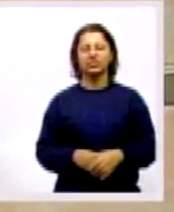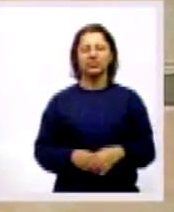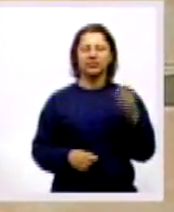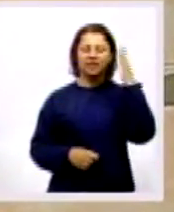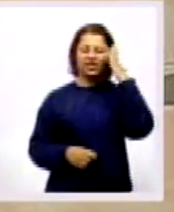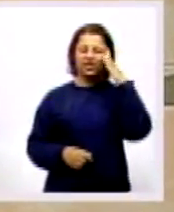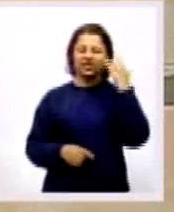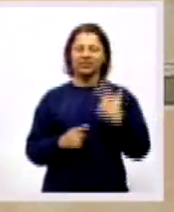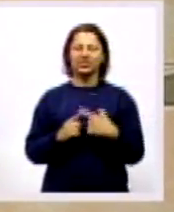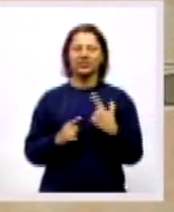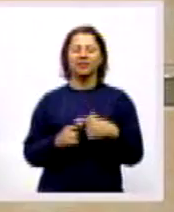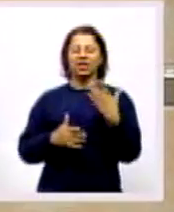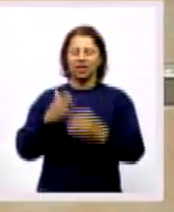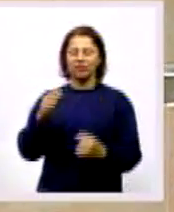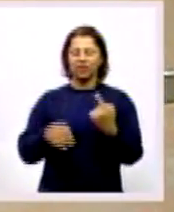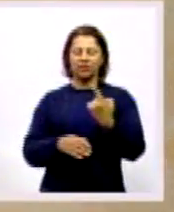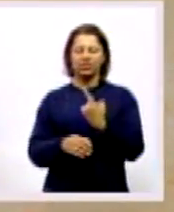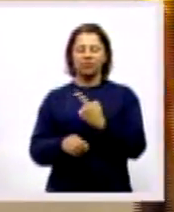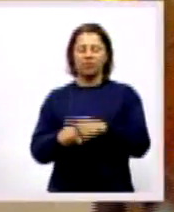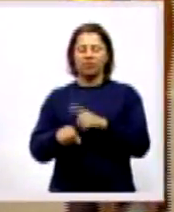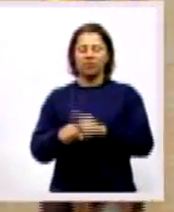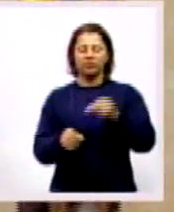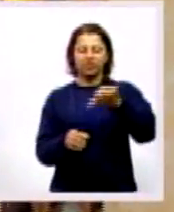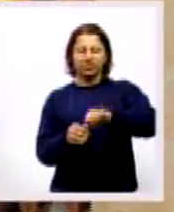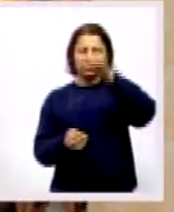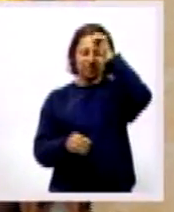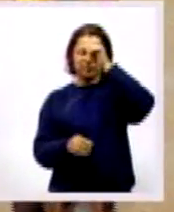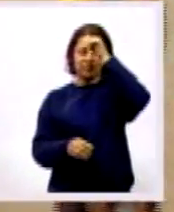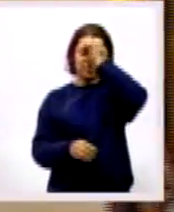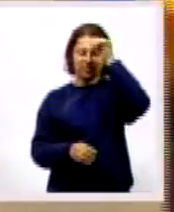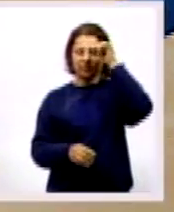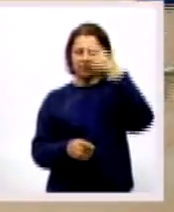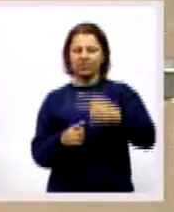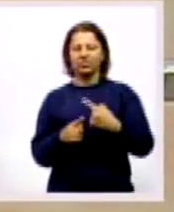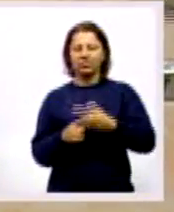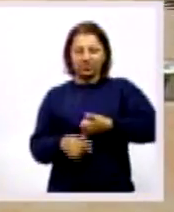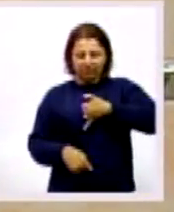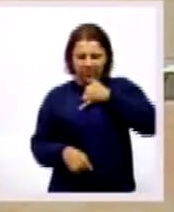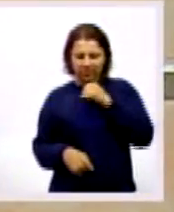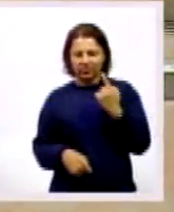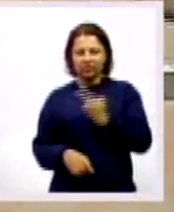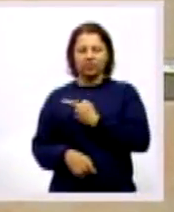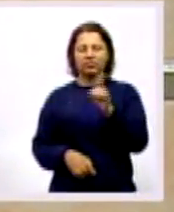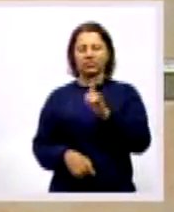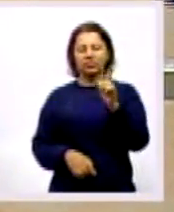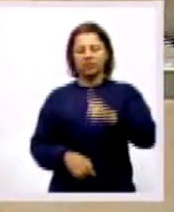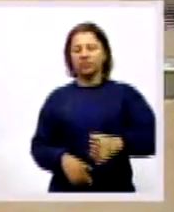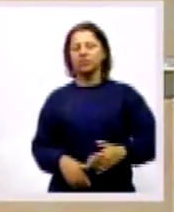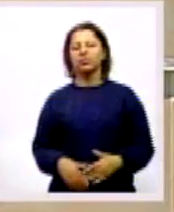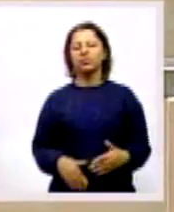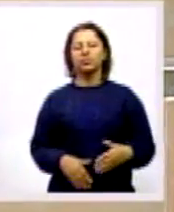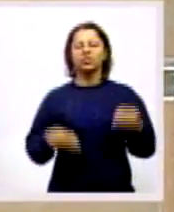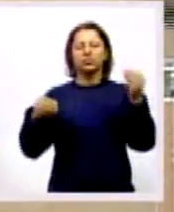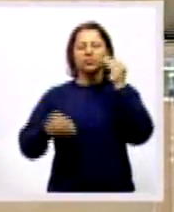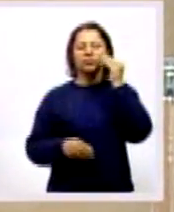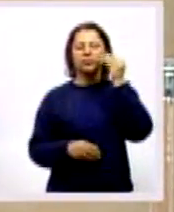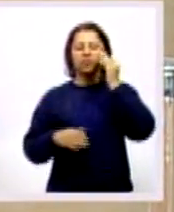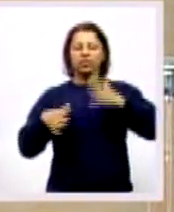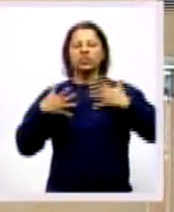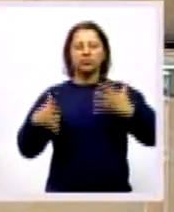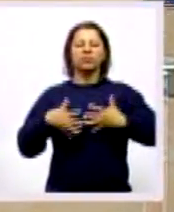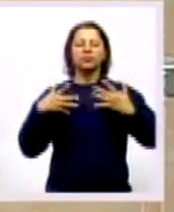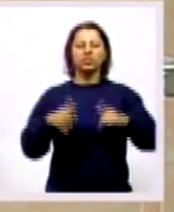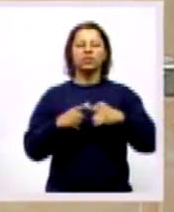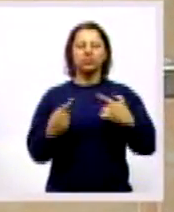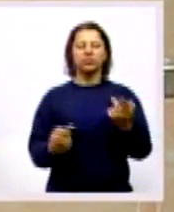Sabe por que que some na hora que a gente crisma? Porque infelizmente não fizemos o passeio pelo sabor, fizemos só